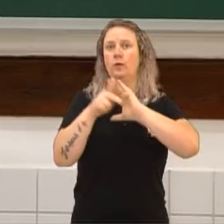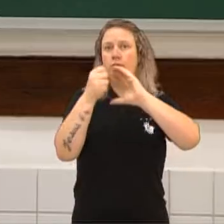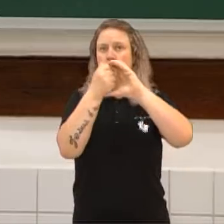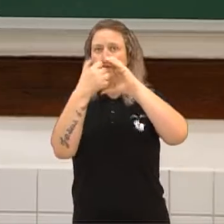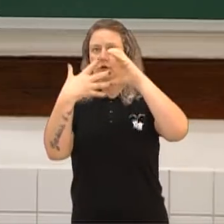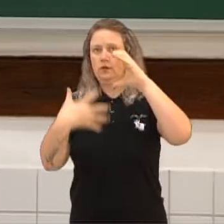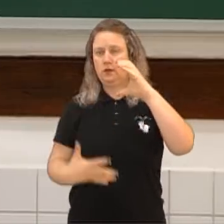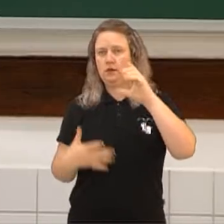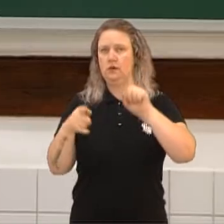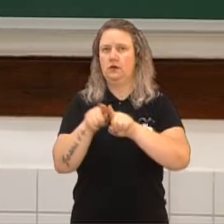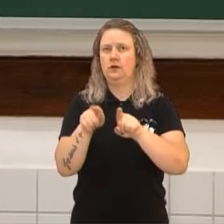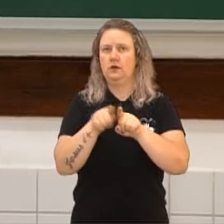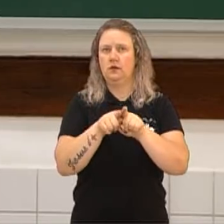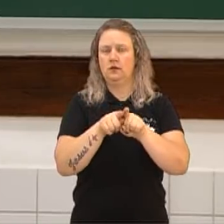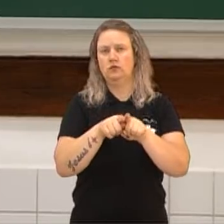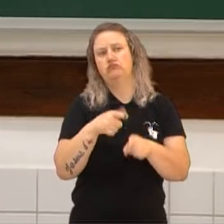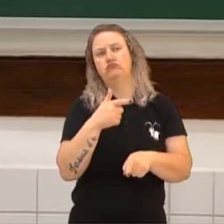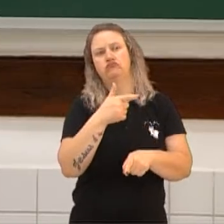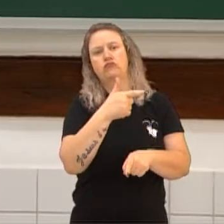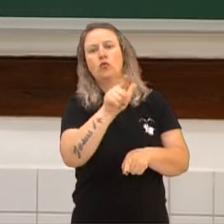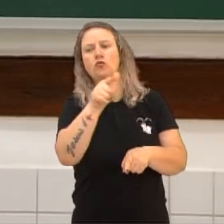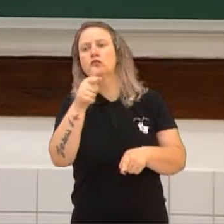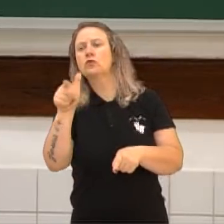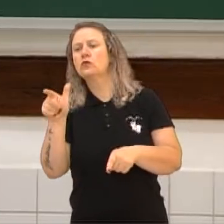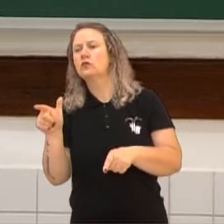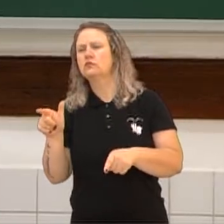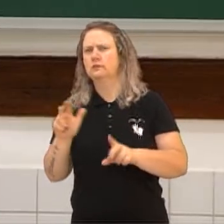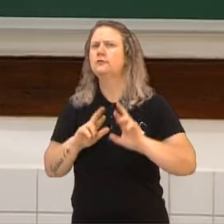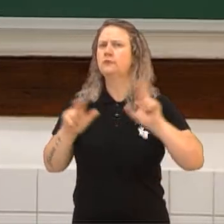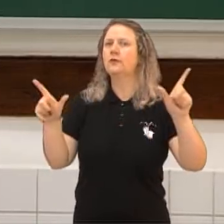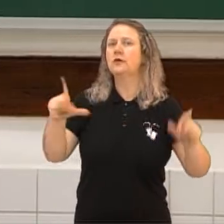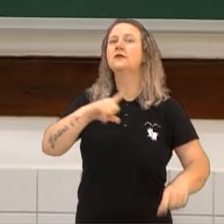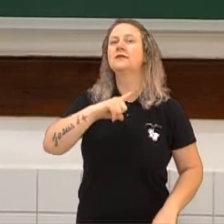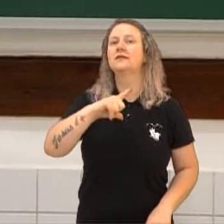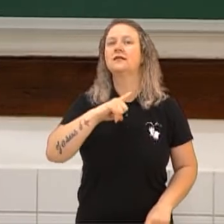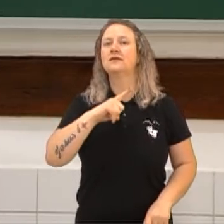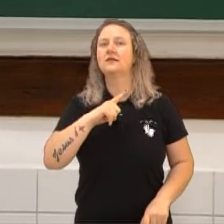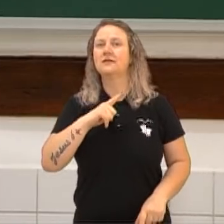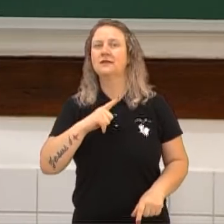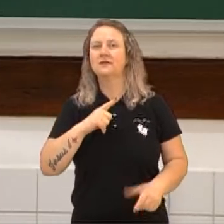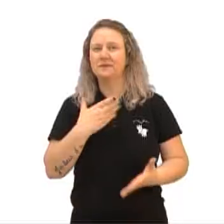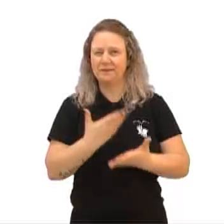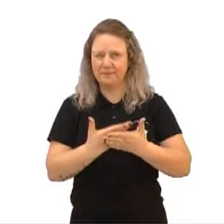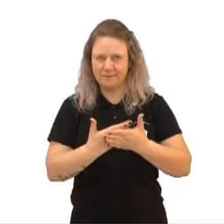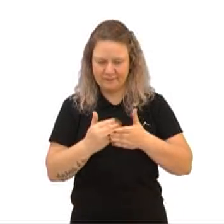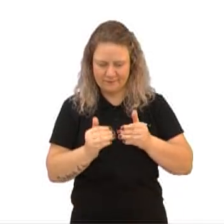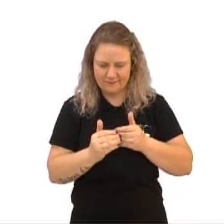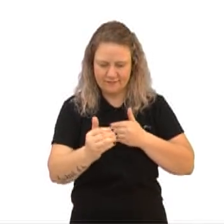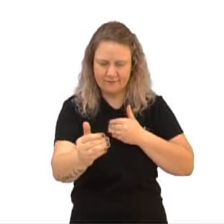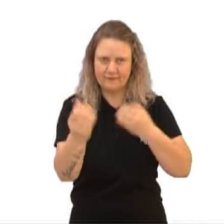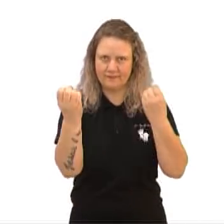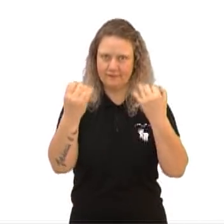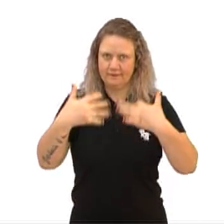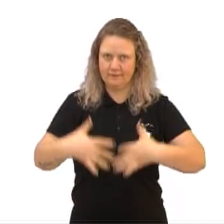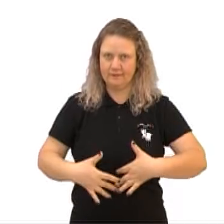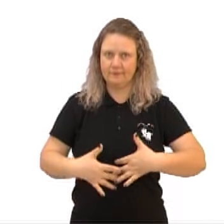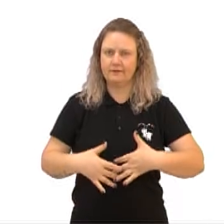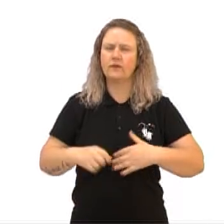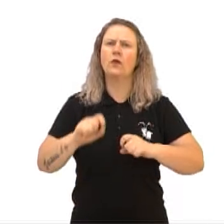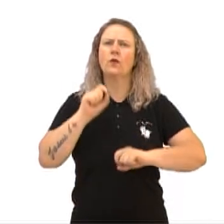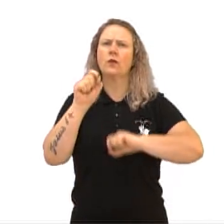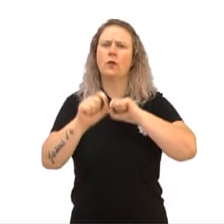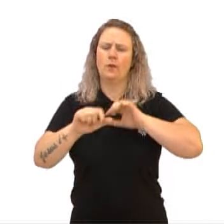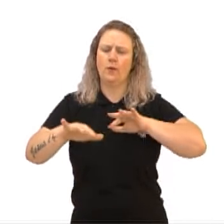que são diferentes de outros, talvez, que a gente conheça por aí, que é o que a gente vai falar na aula de hoje. Então, o movimento